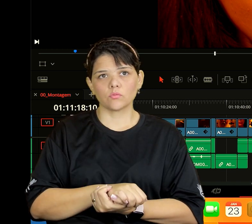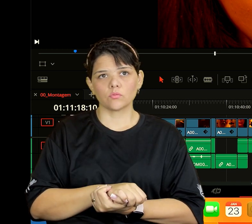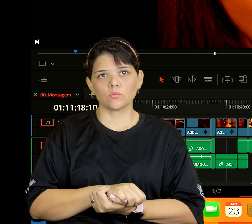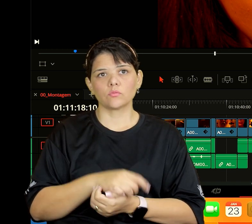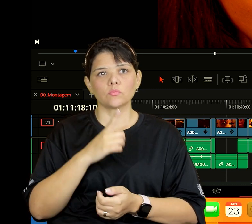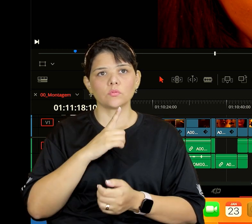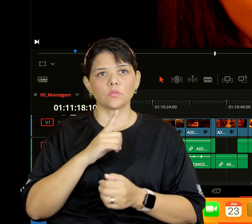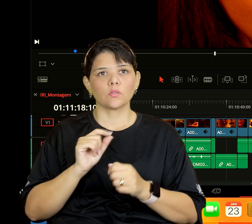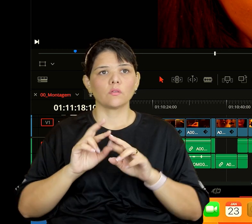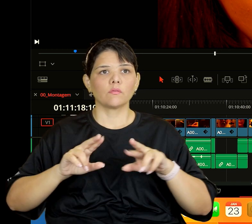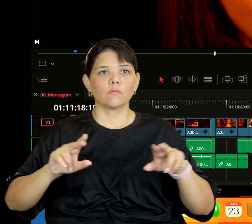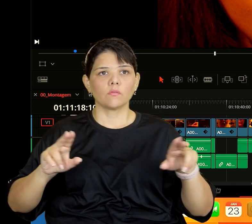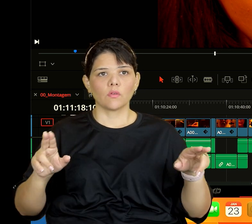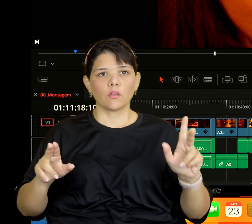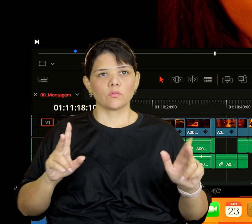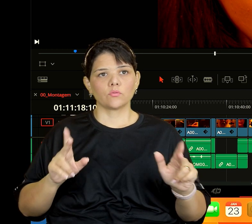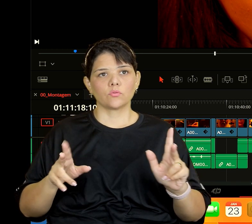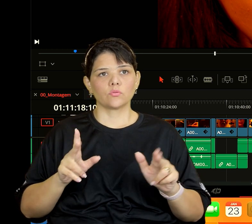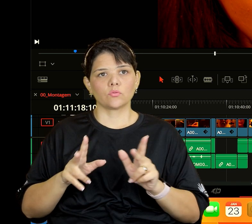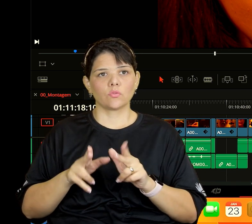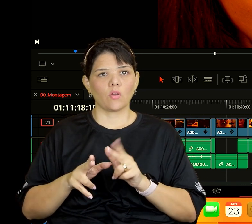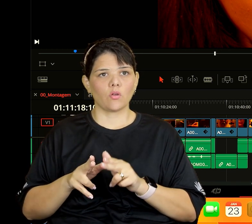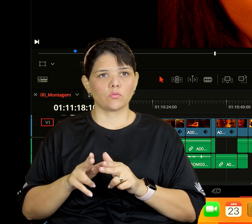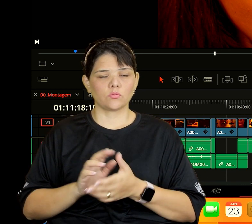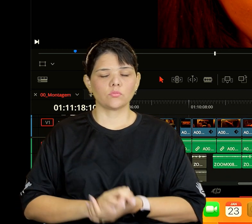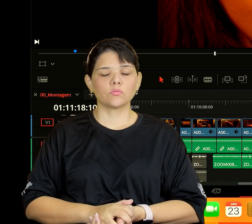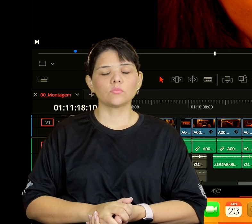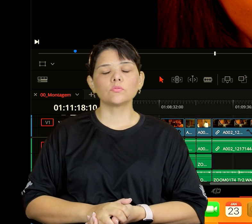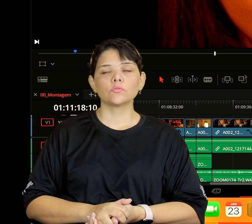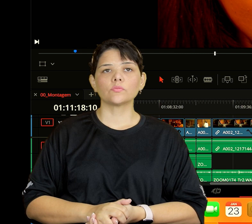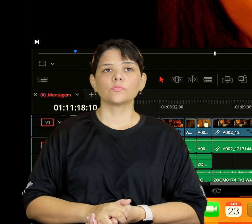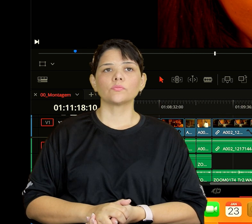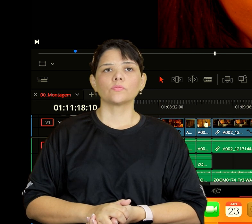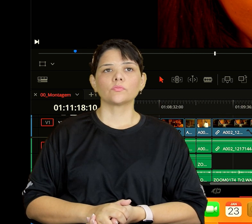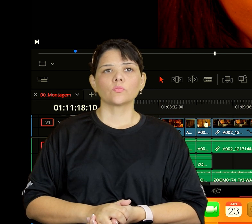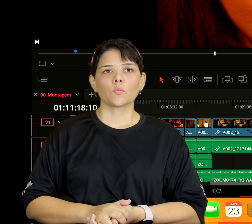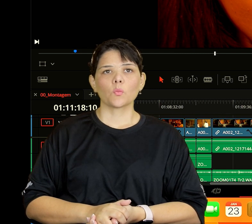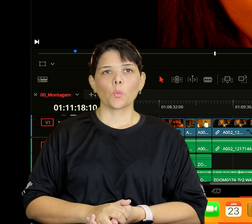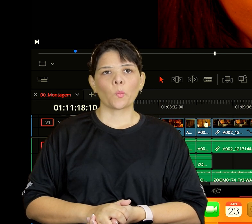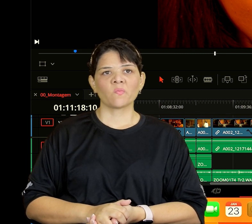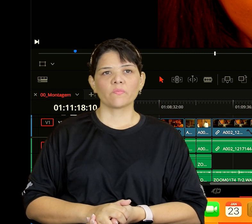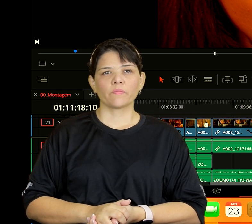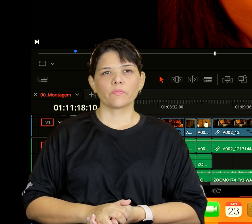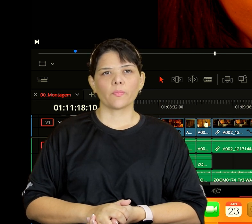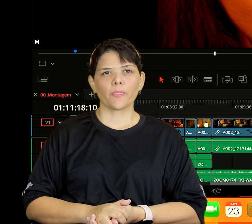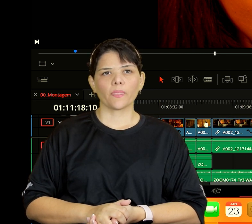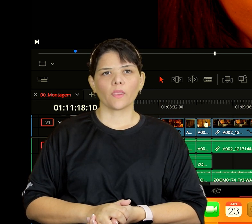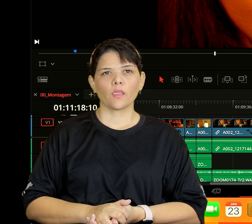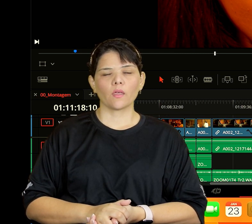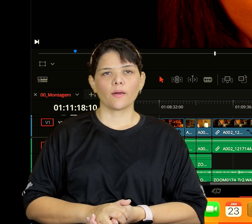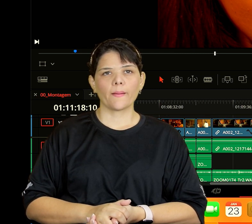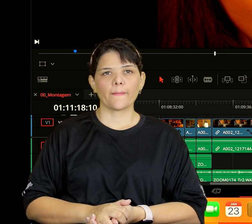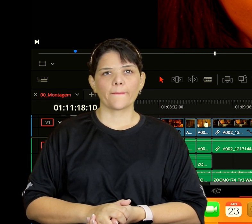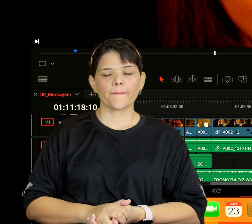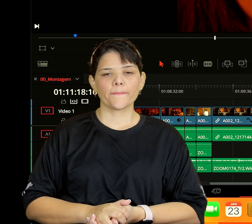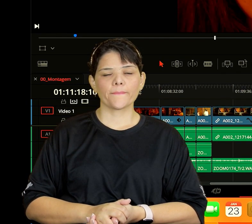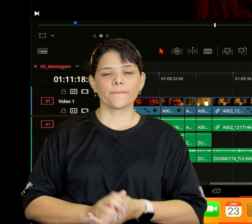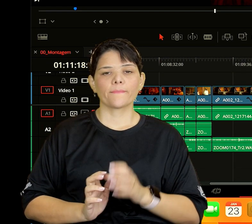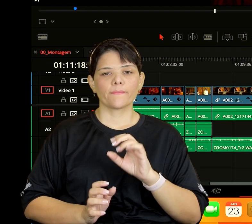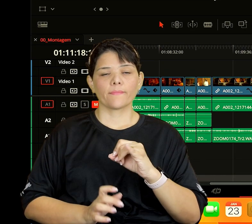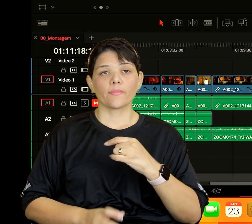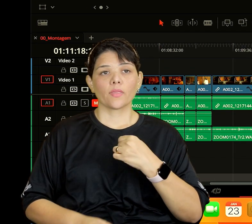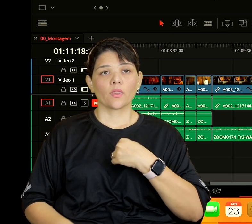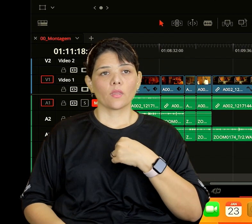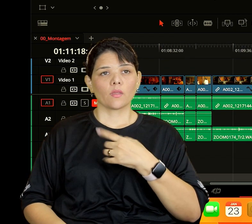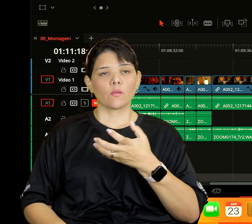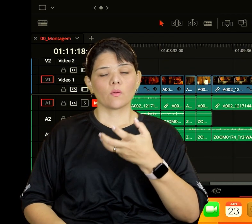rápida. Muita coisa acontece em pouco tempo. Beleza? Então, a gente tem essa lógica de que se eu quero